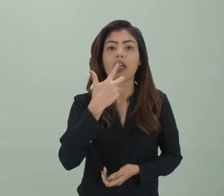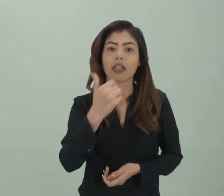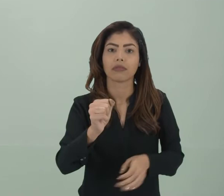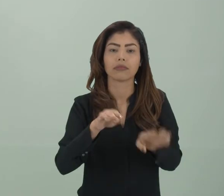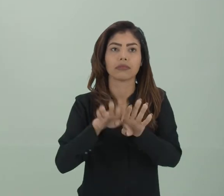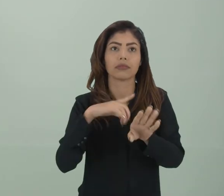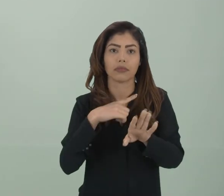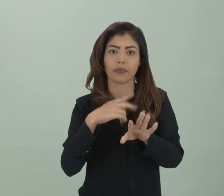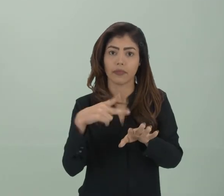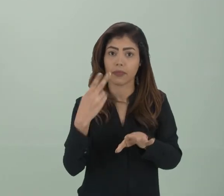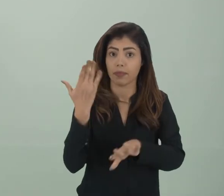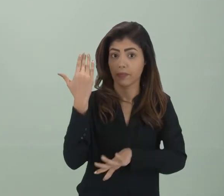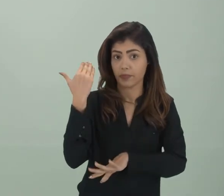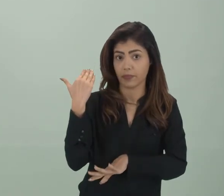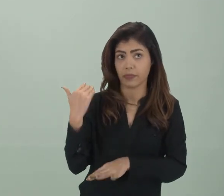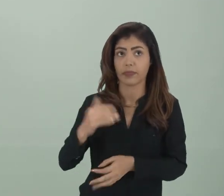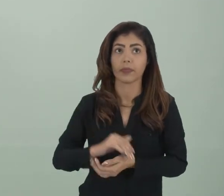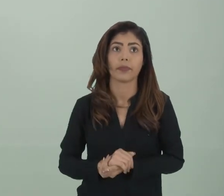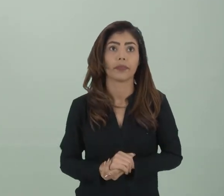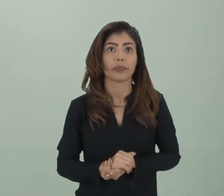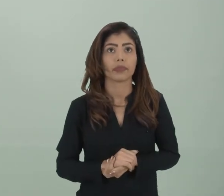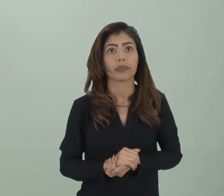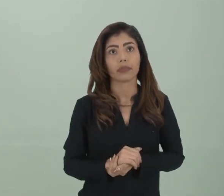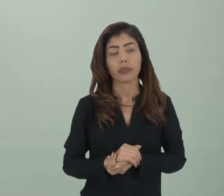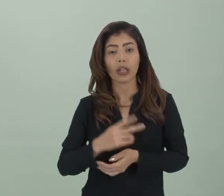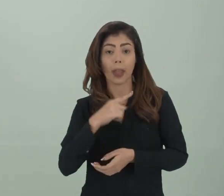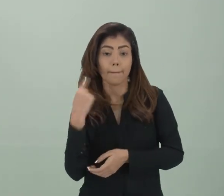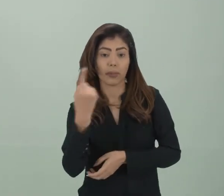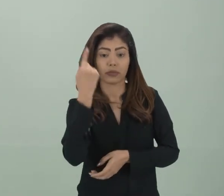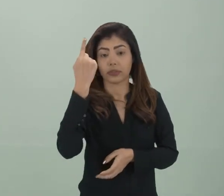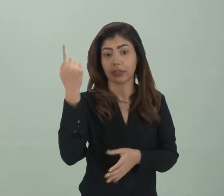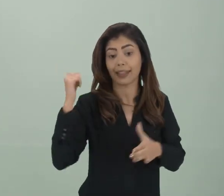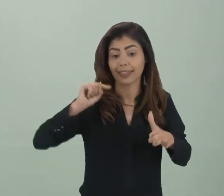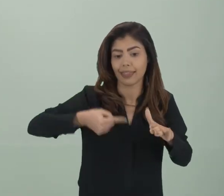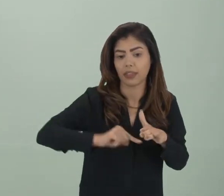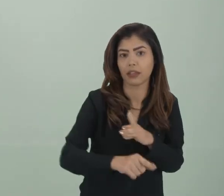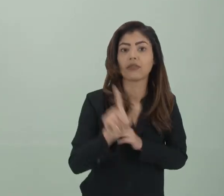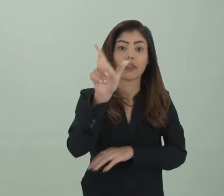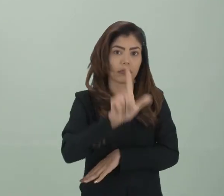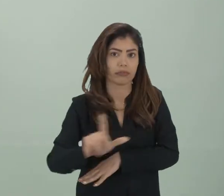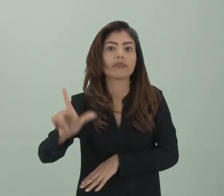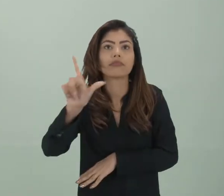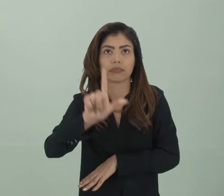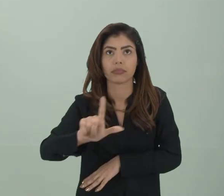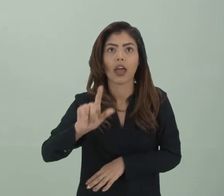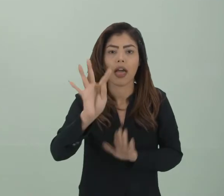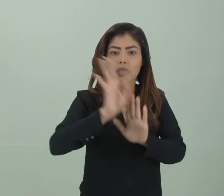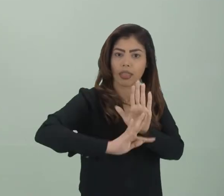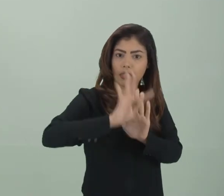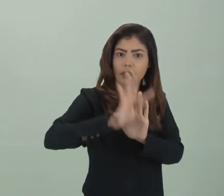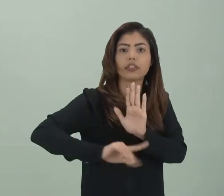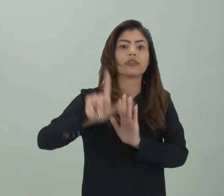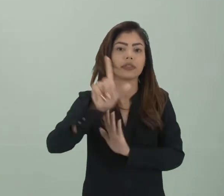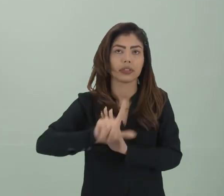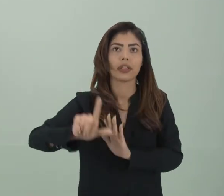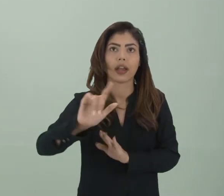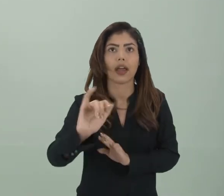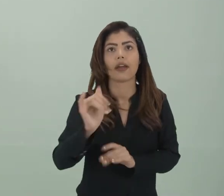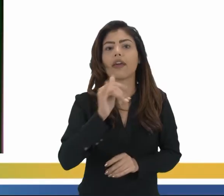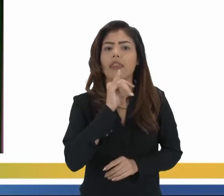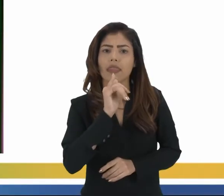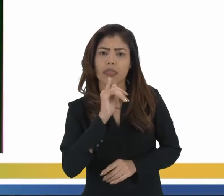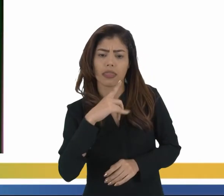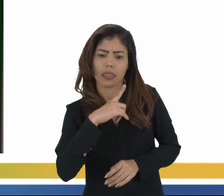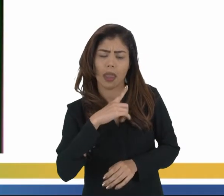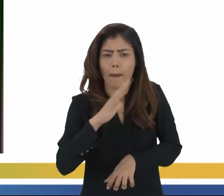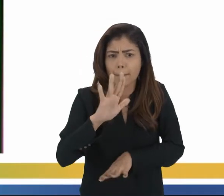dito anteriormente, tem uma função primordial, principalmente dentro da literatura, de textos literários. Existem, pelo